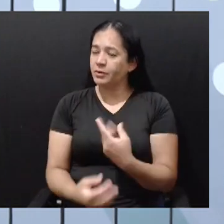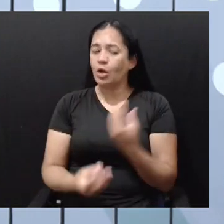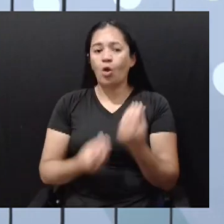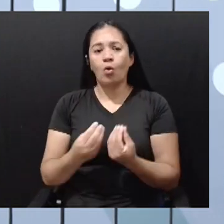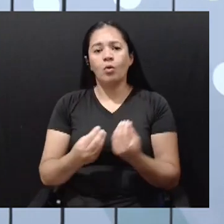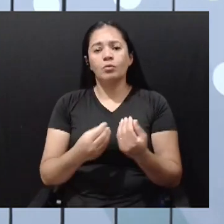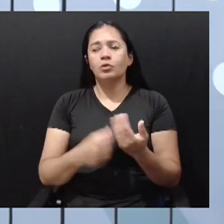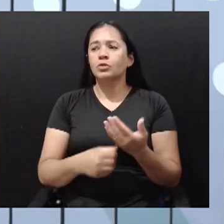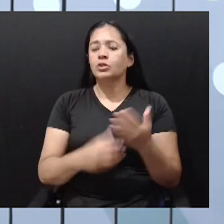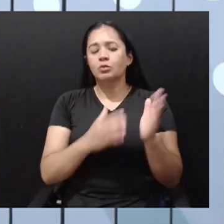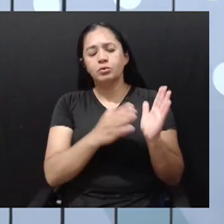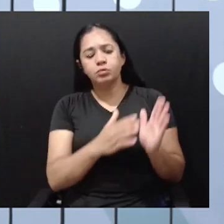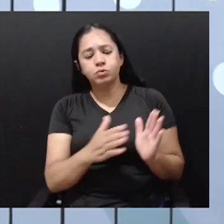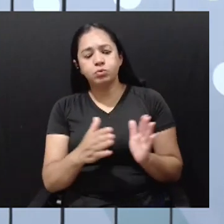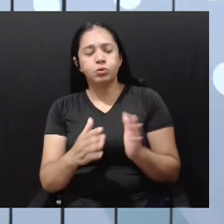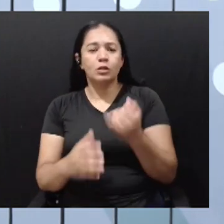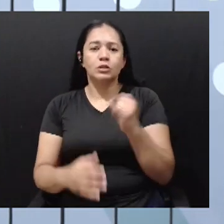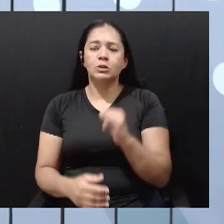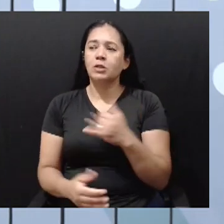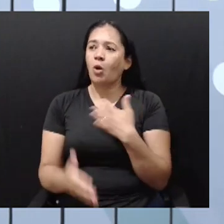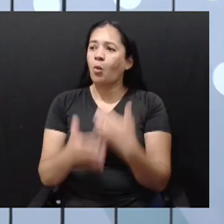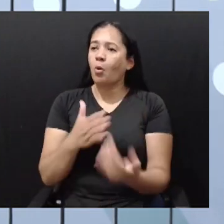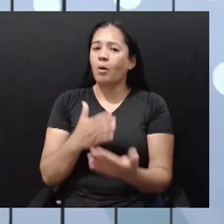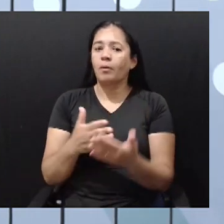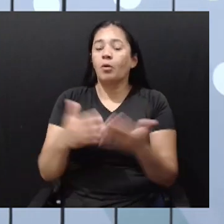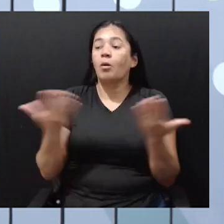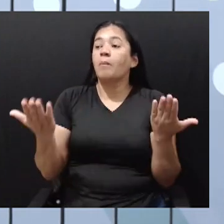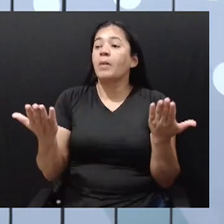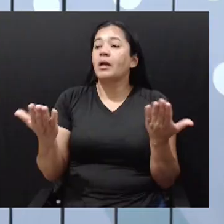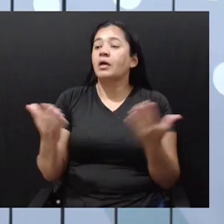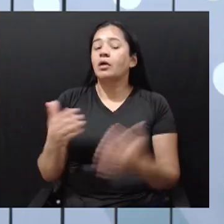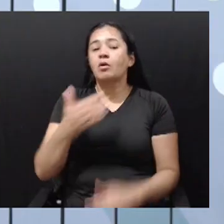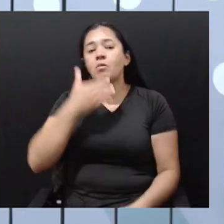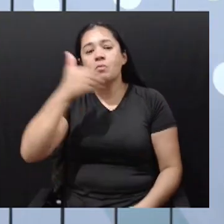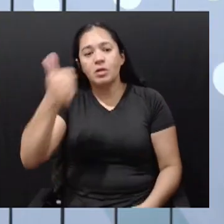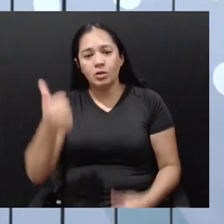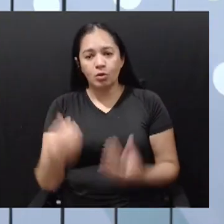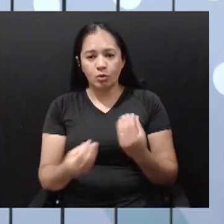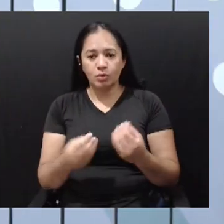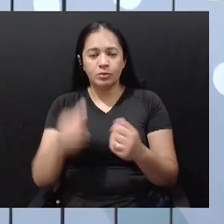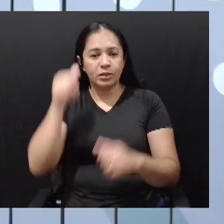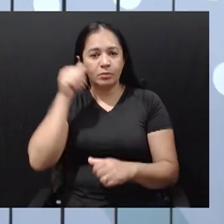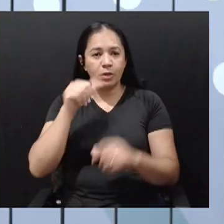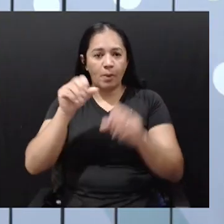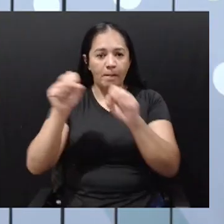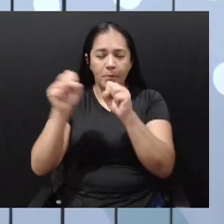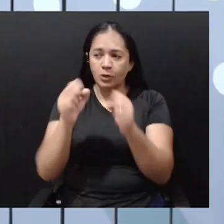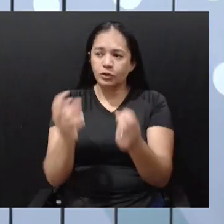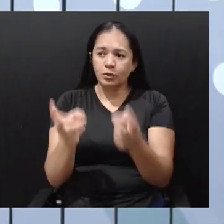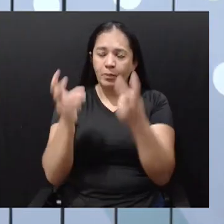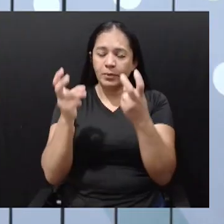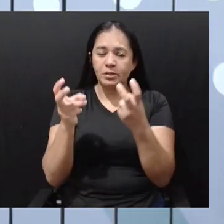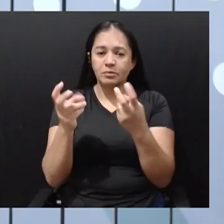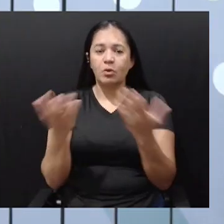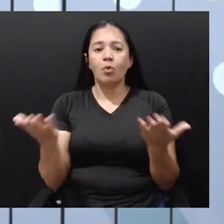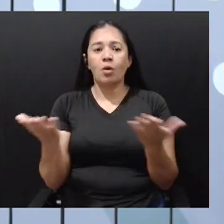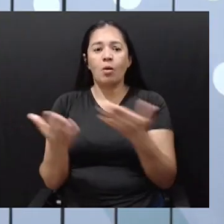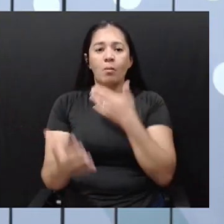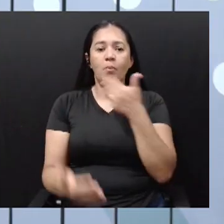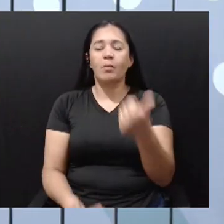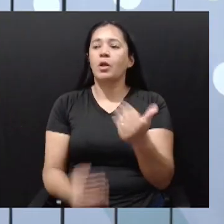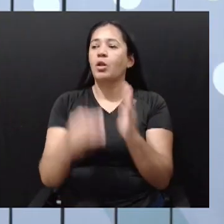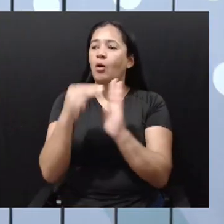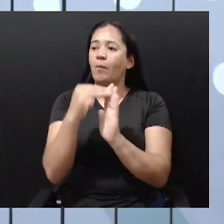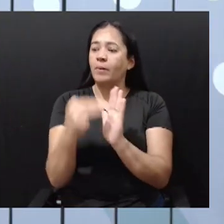se qual que ele é mais recomendado, né? Como que a mulher ela pode identificar qual é o melhor método para ela em